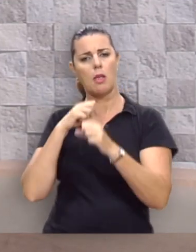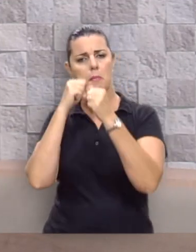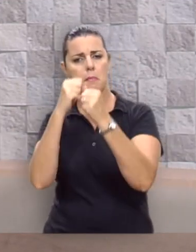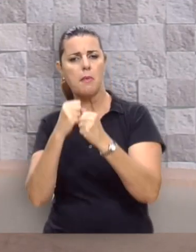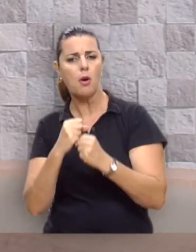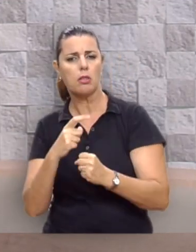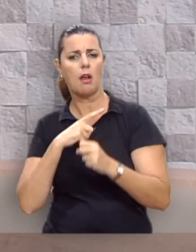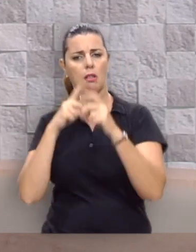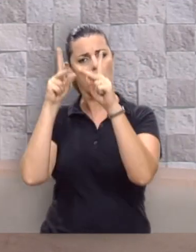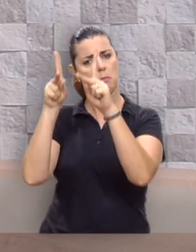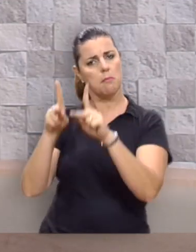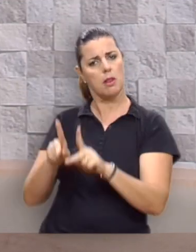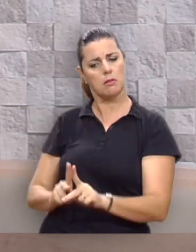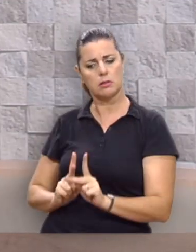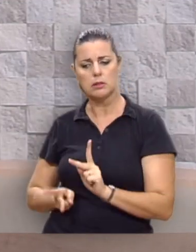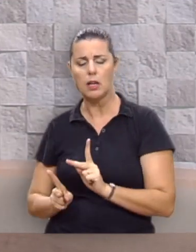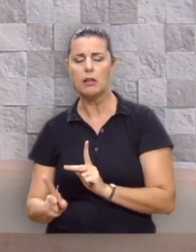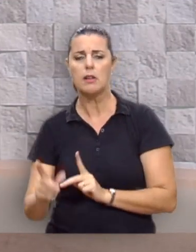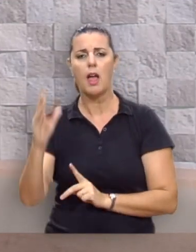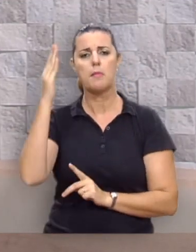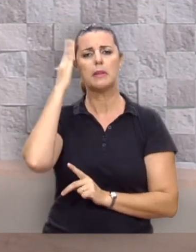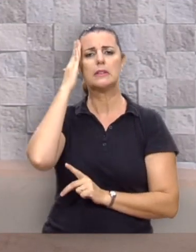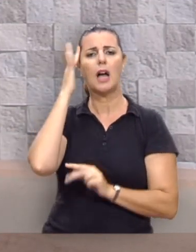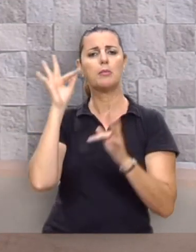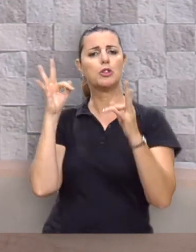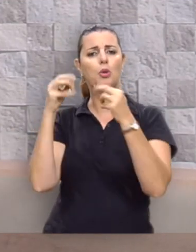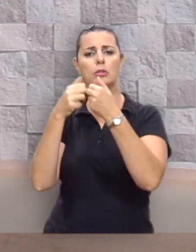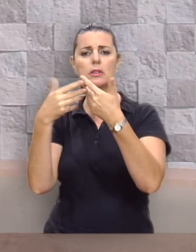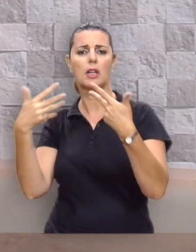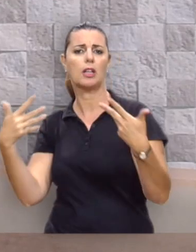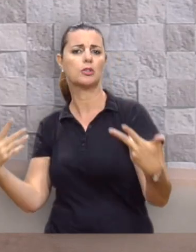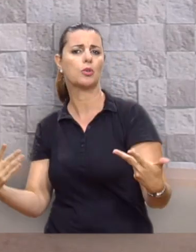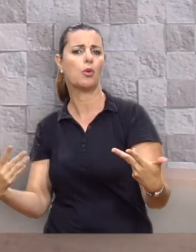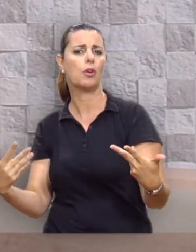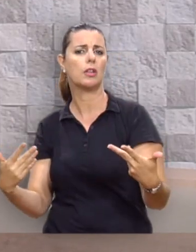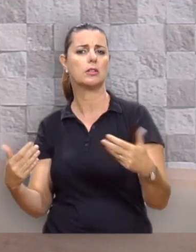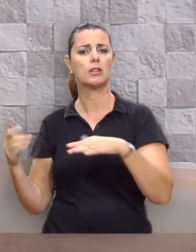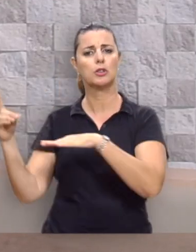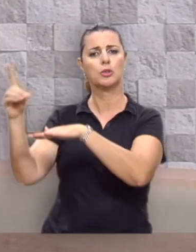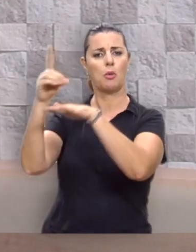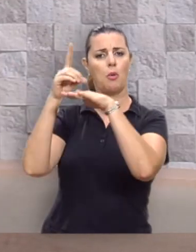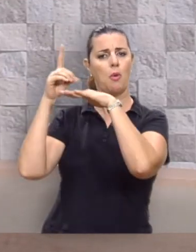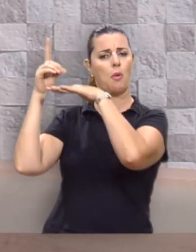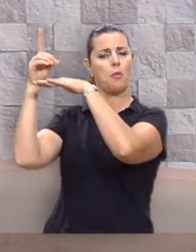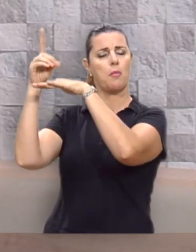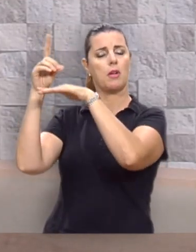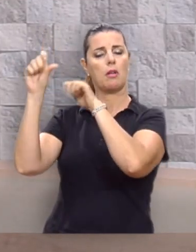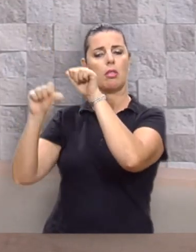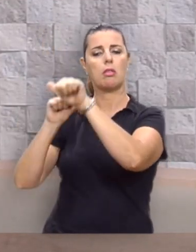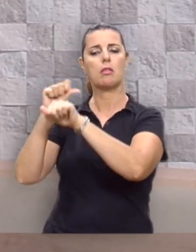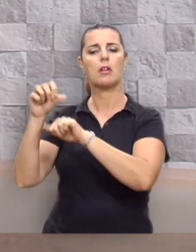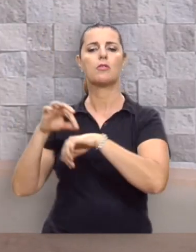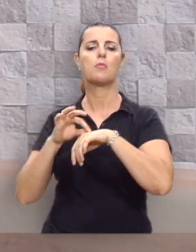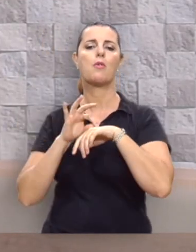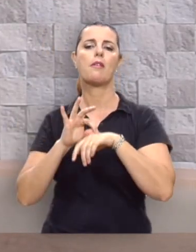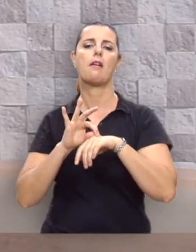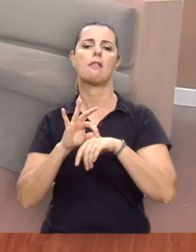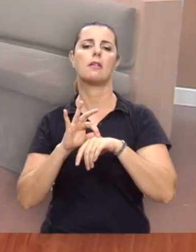onipotente, onipresente, onisciente, transcendente, soberano, se fez carne.